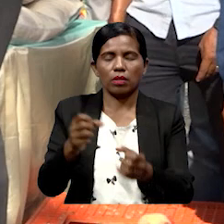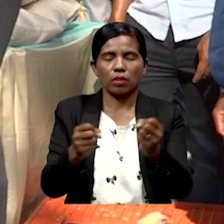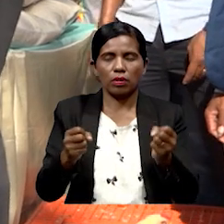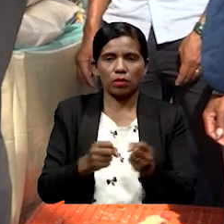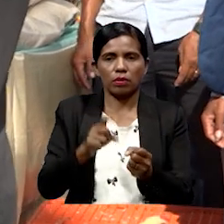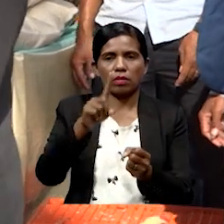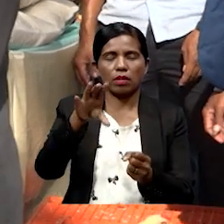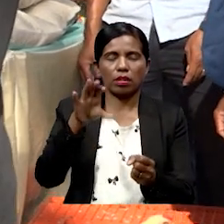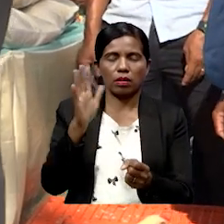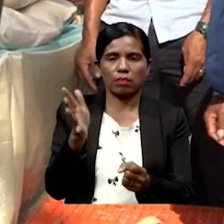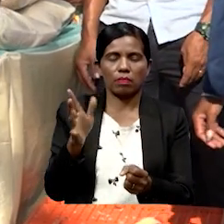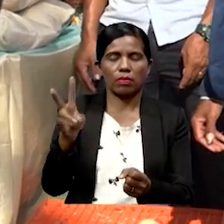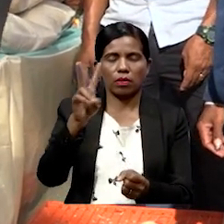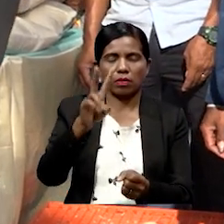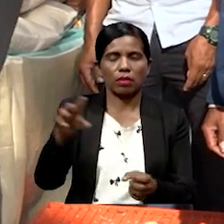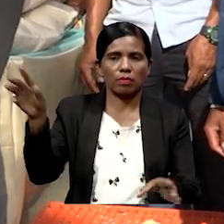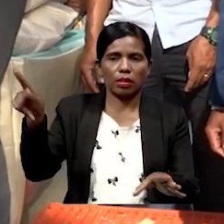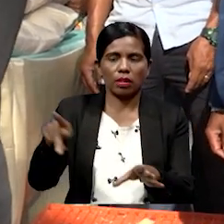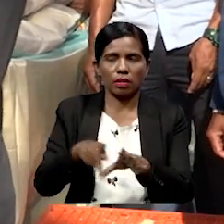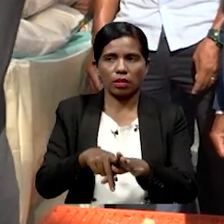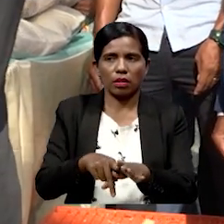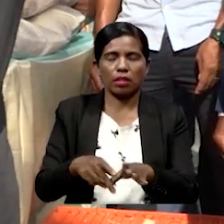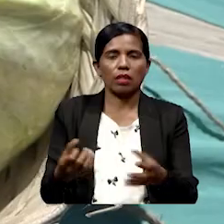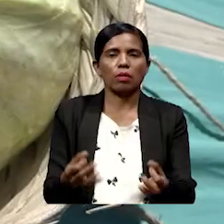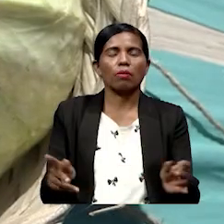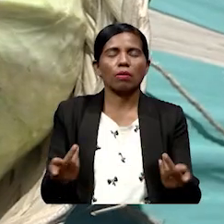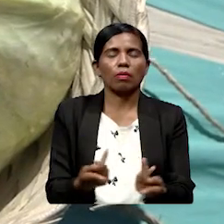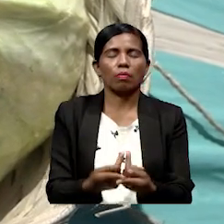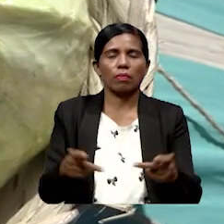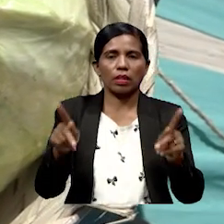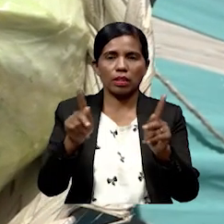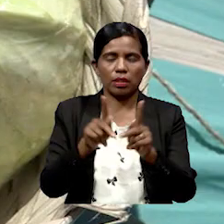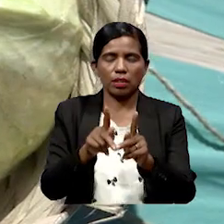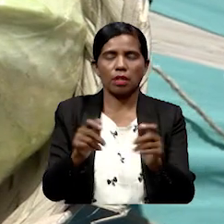hat limanulu resinrua. Nebe envolve empresa nacional hamutuk